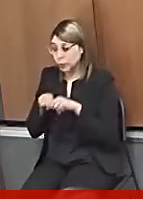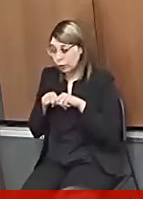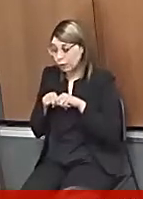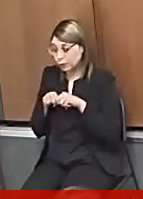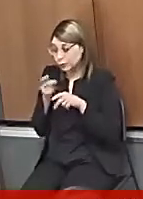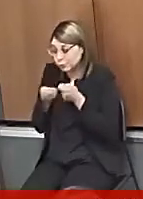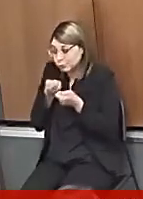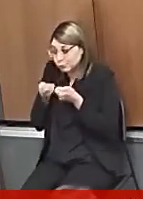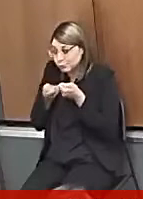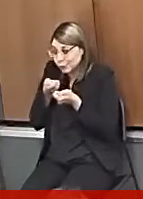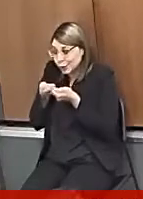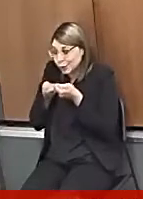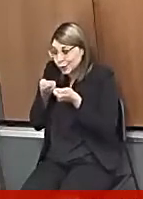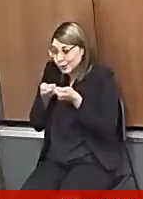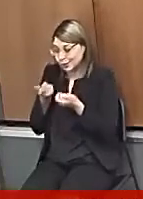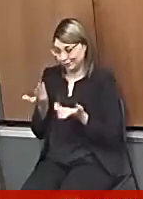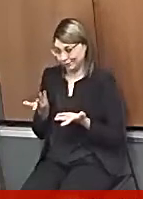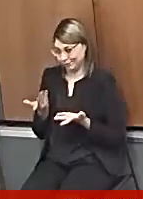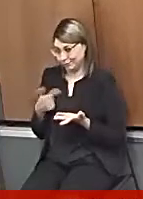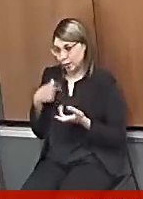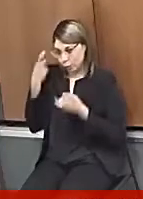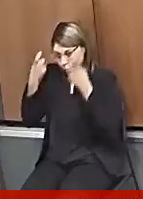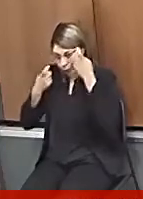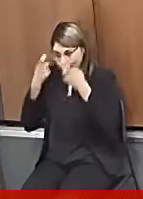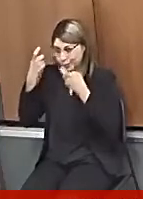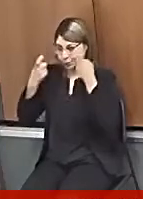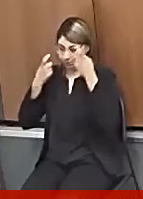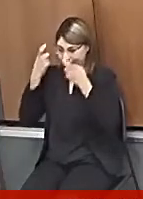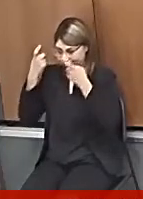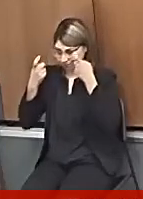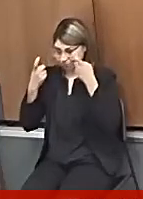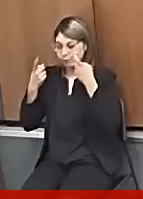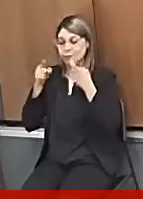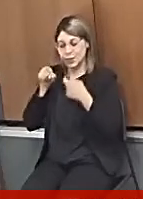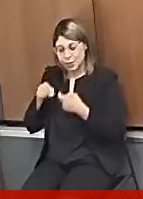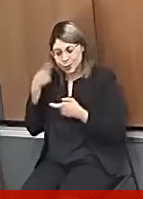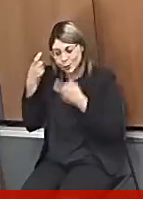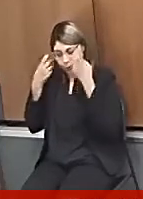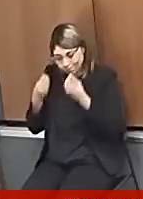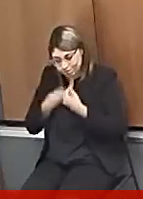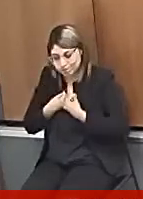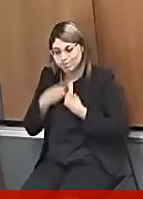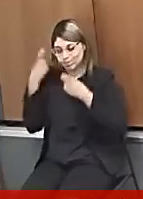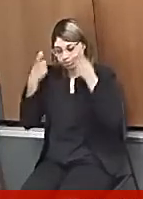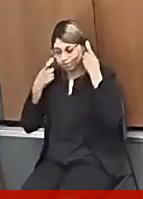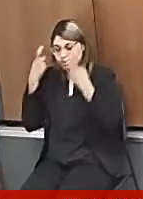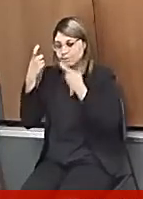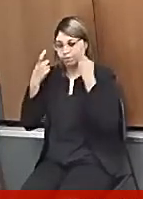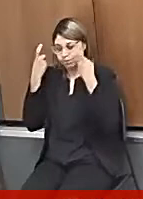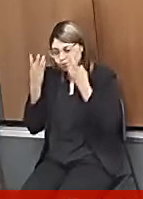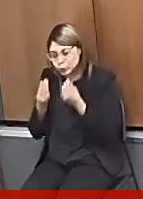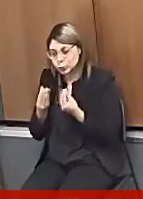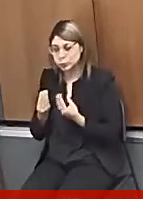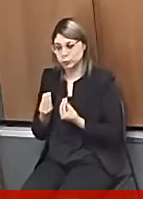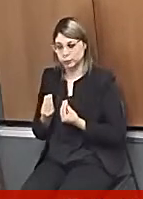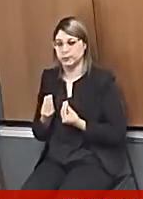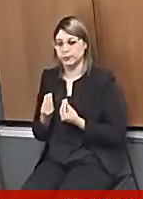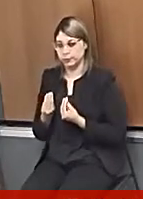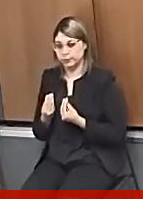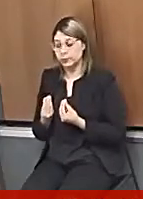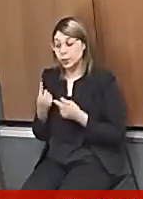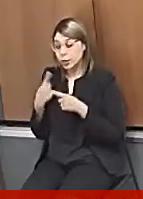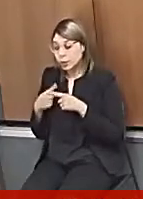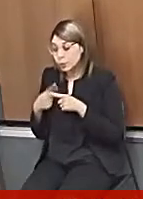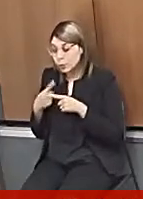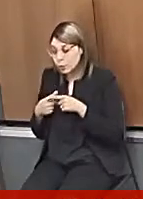econômico e isso me preocupa e isto me preocupa muito tá porque